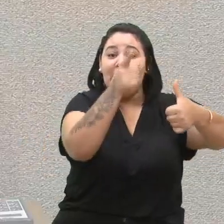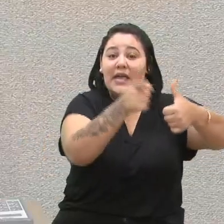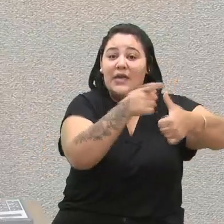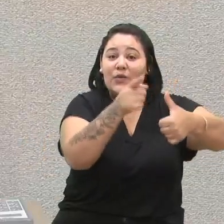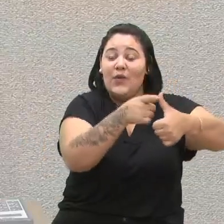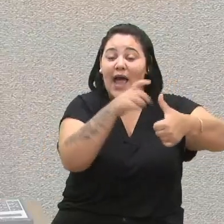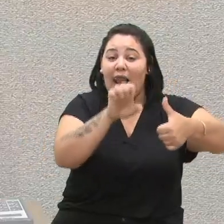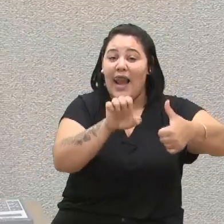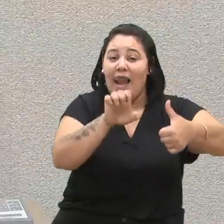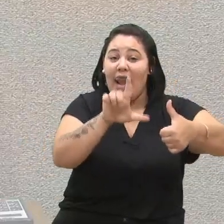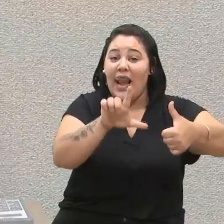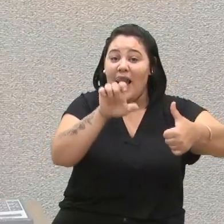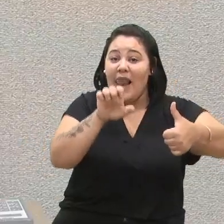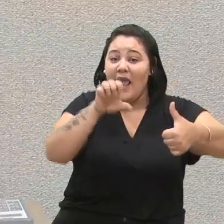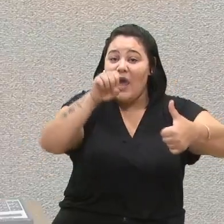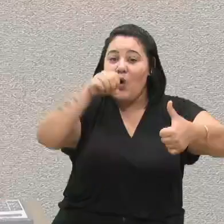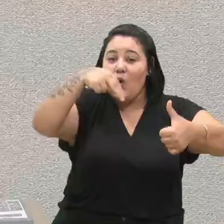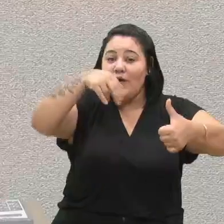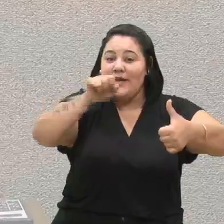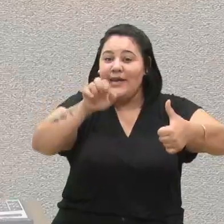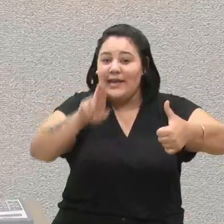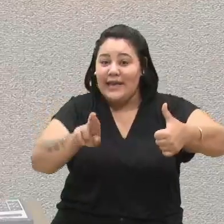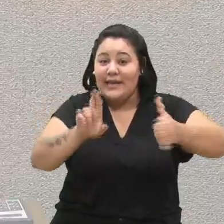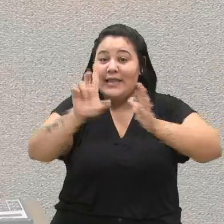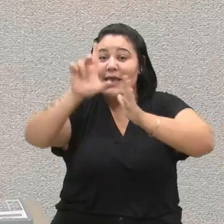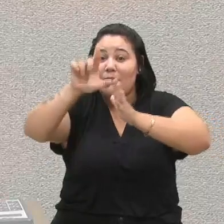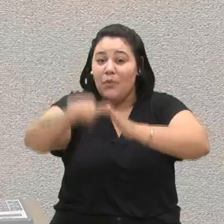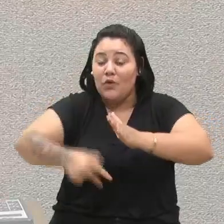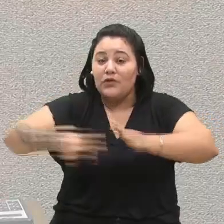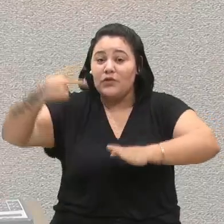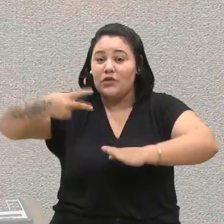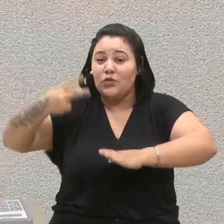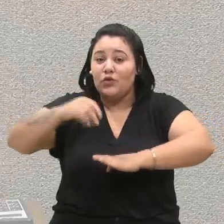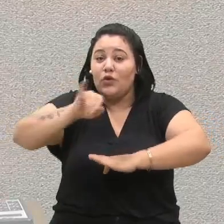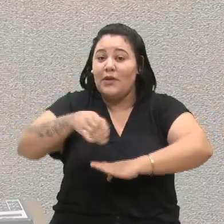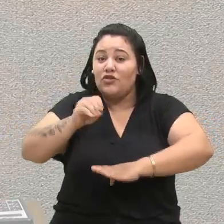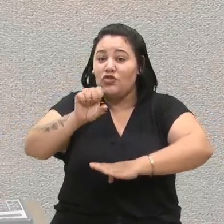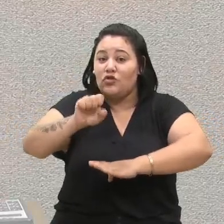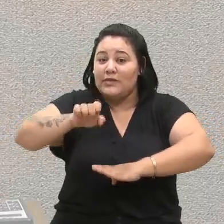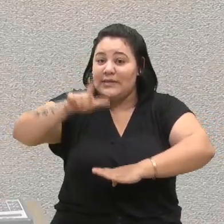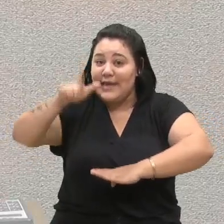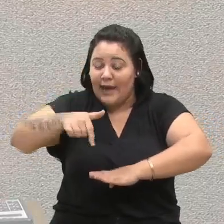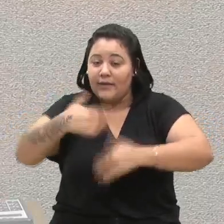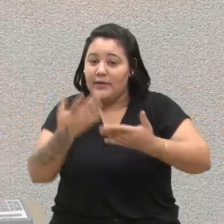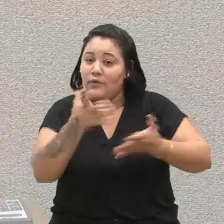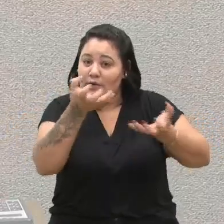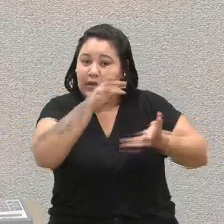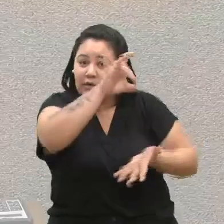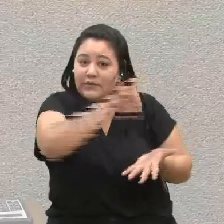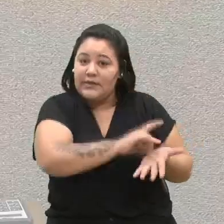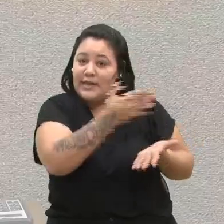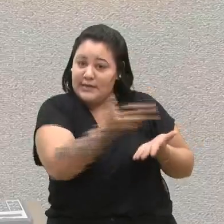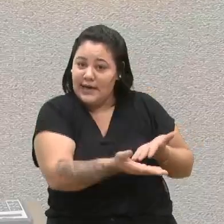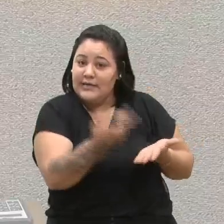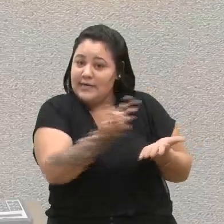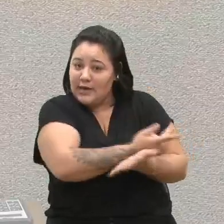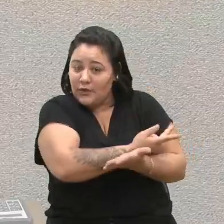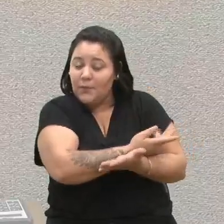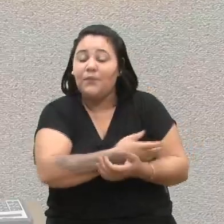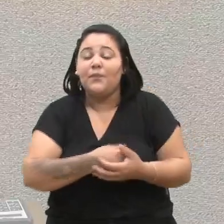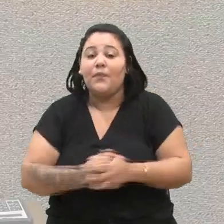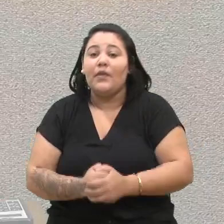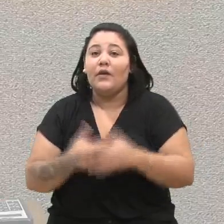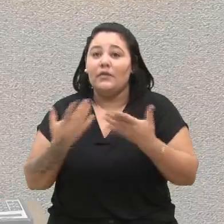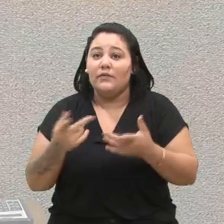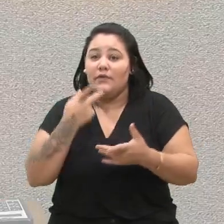registrado. E falar sobre o Leonir é usar a expressão, presidente Marissol, que a senhora usou na questão do nome de